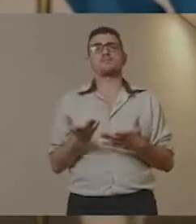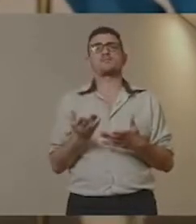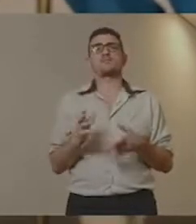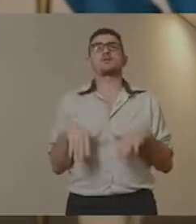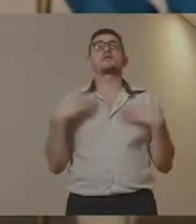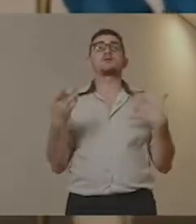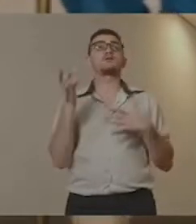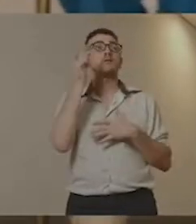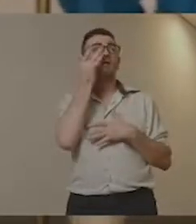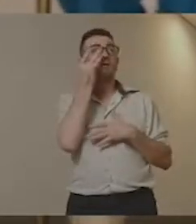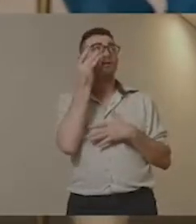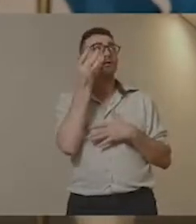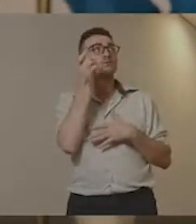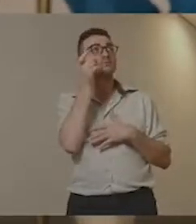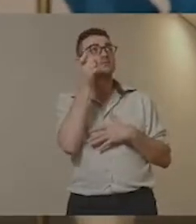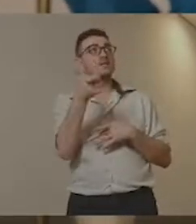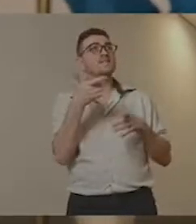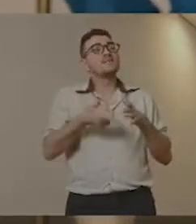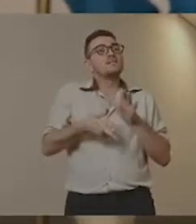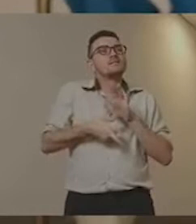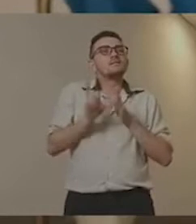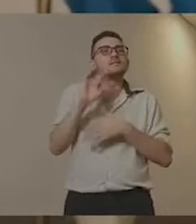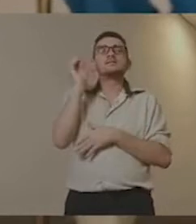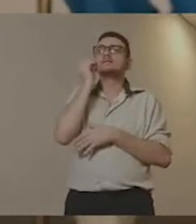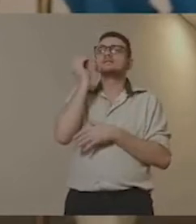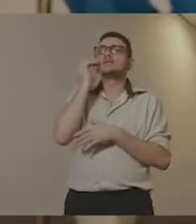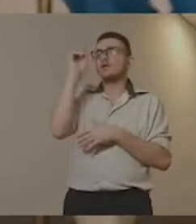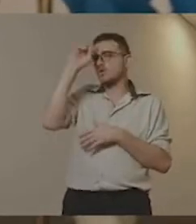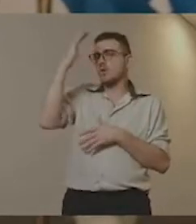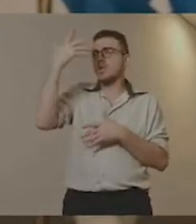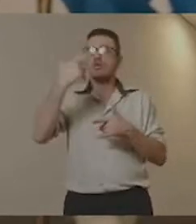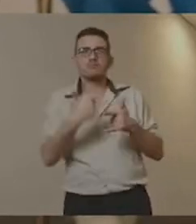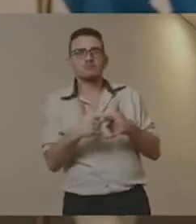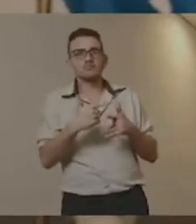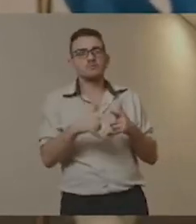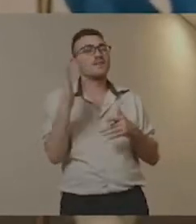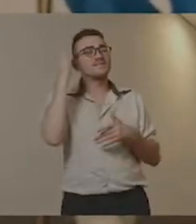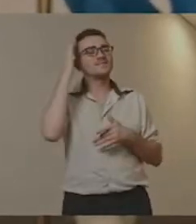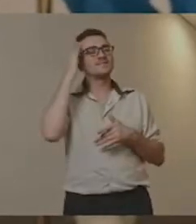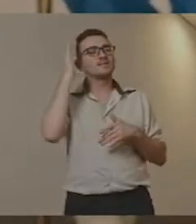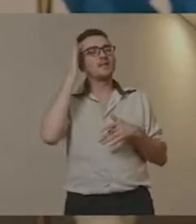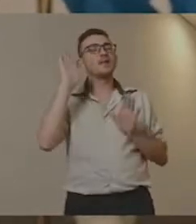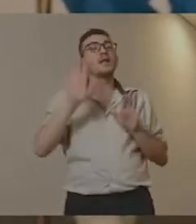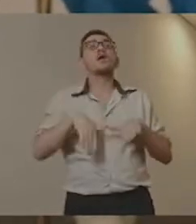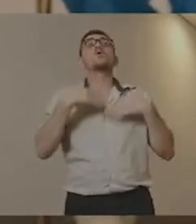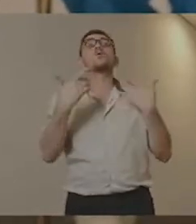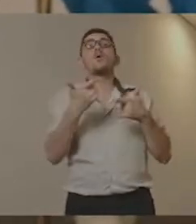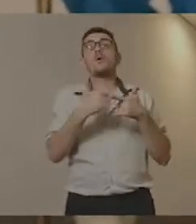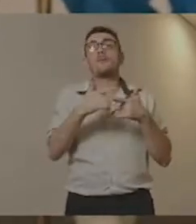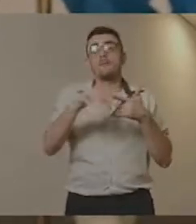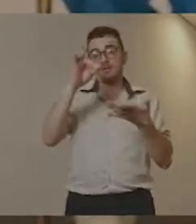problema, entender exatamente qual que é o problema. Pelo menos, ao meu ver, o problema, sim, tem uma base concretizada, uma